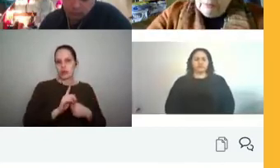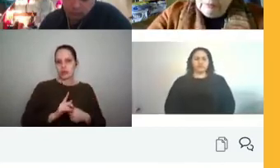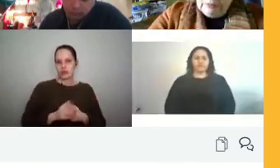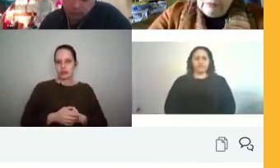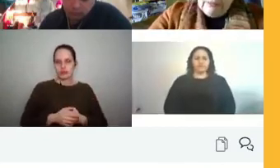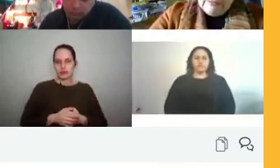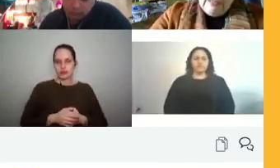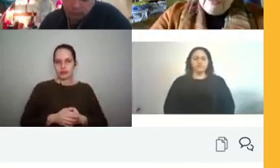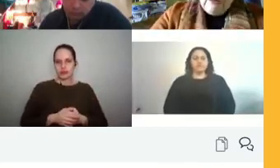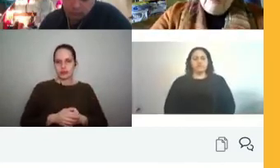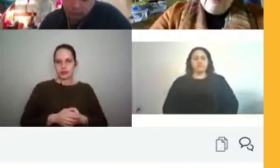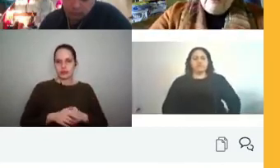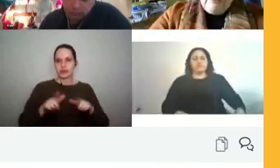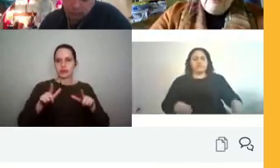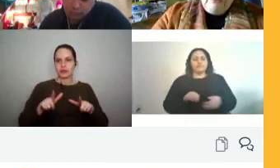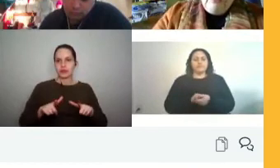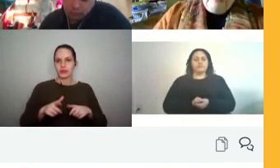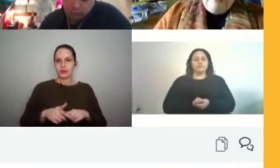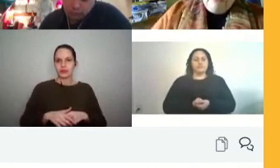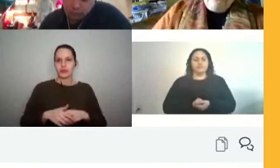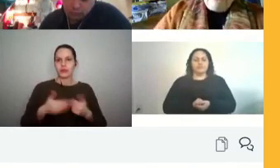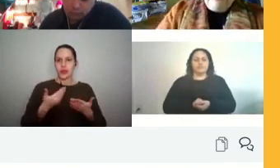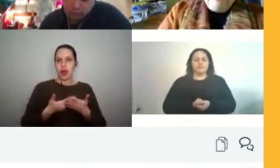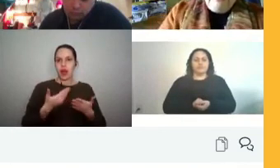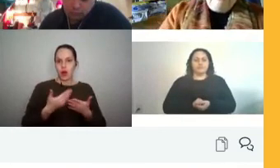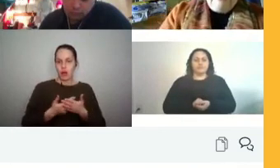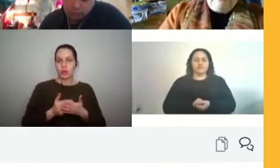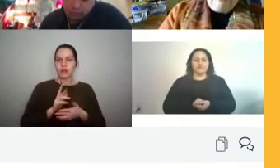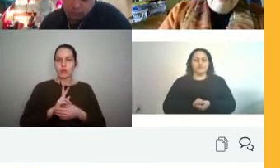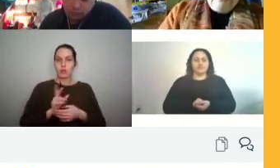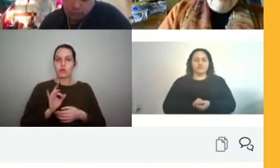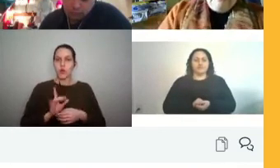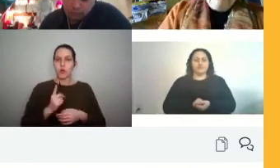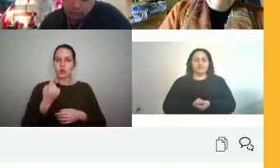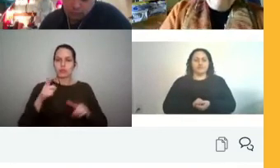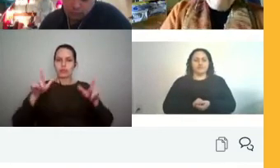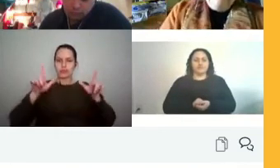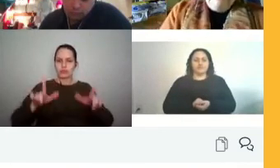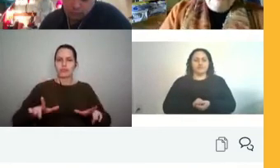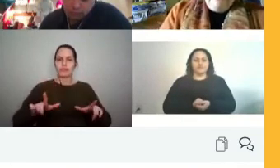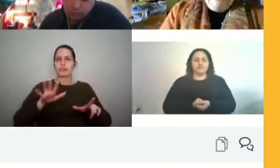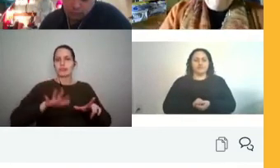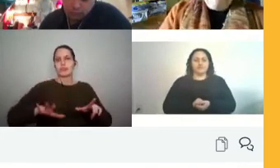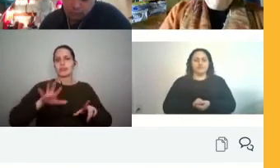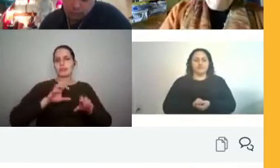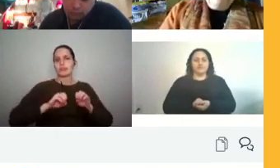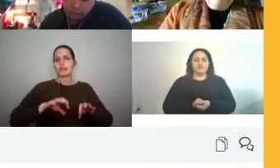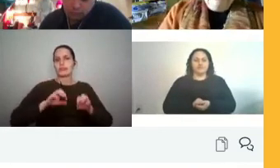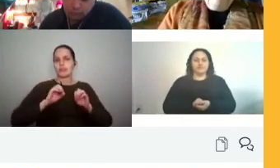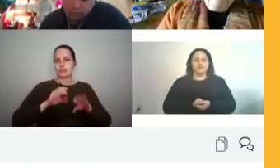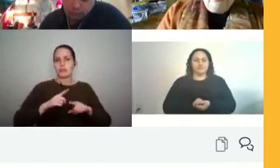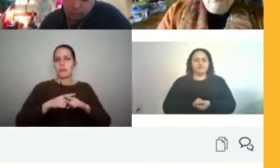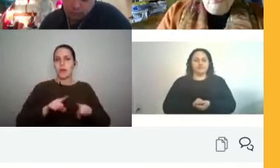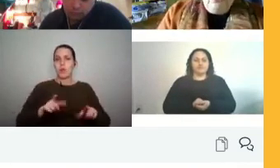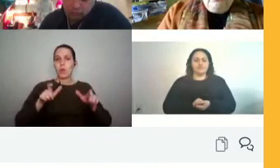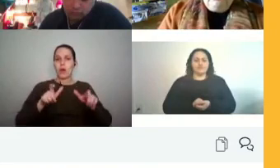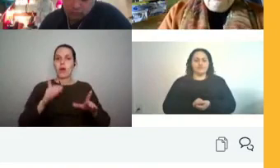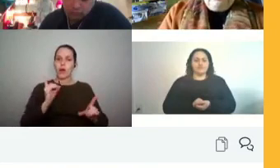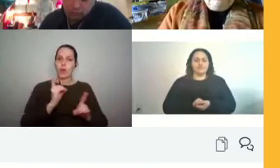A sala de aula, portanto, não é apenas o cenário da docência, da discência, mas ela é o cenário do